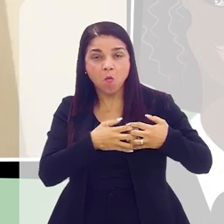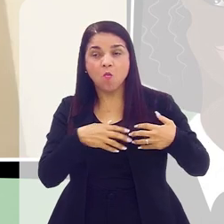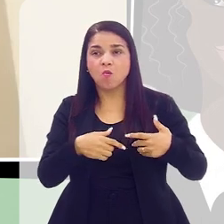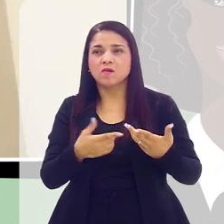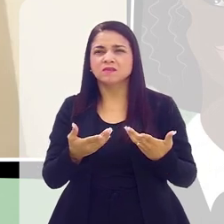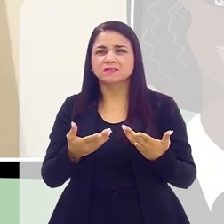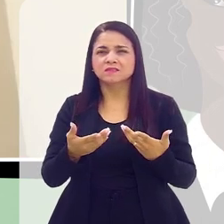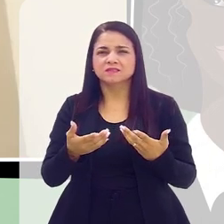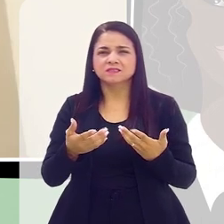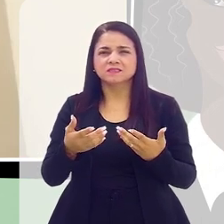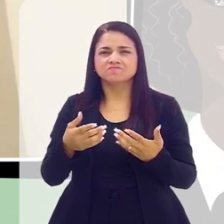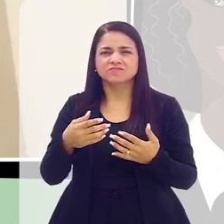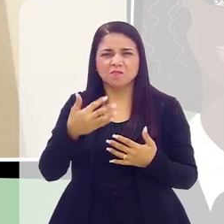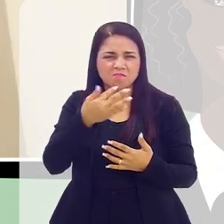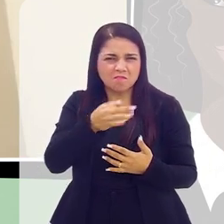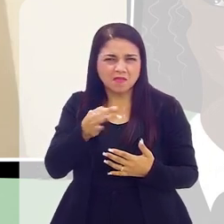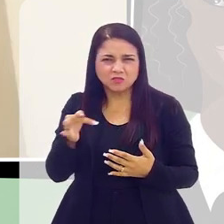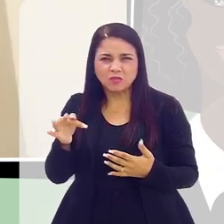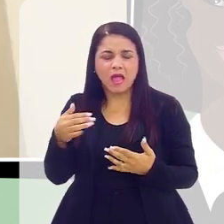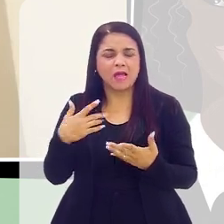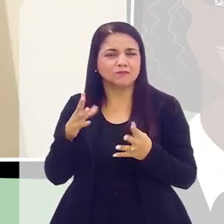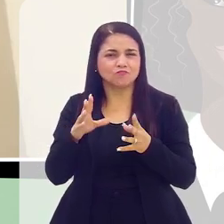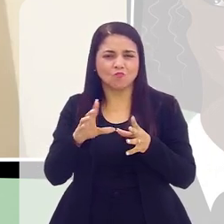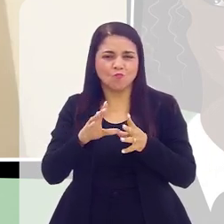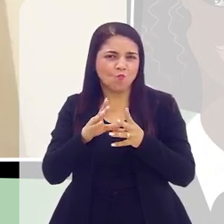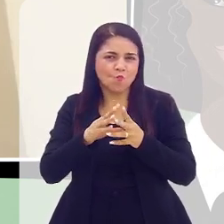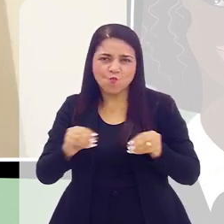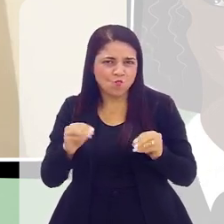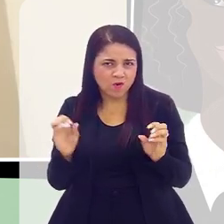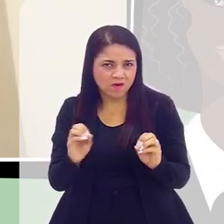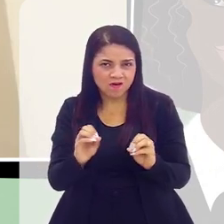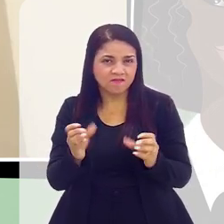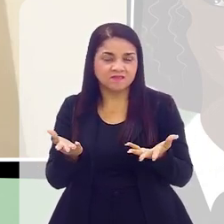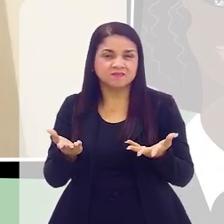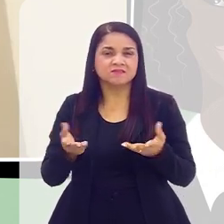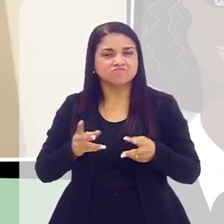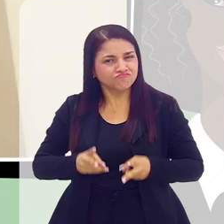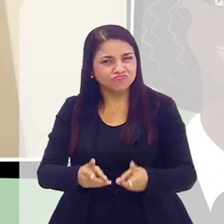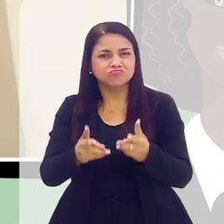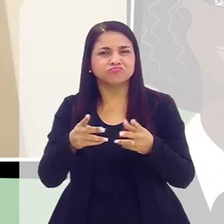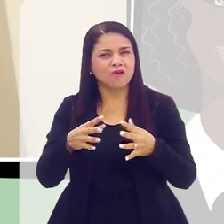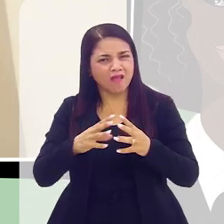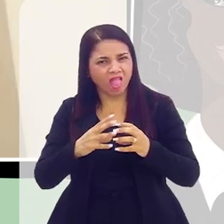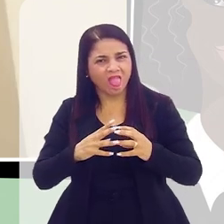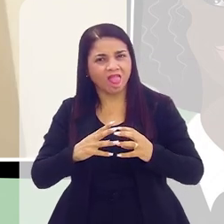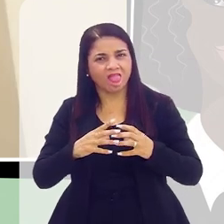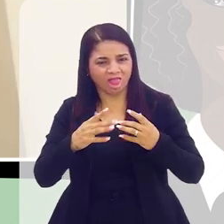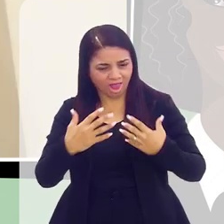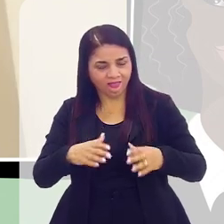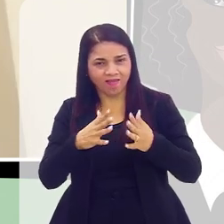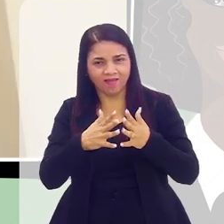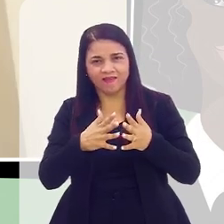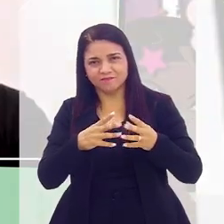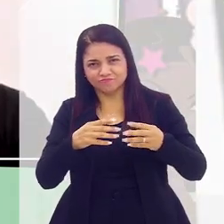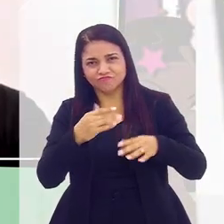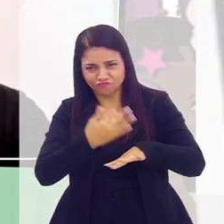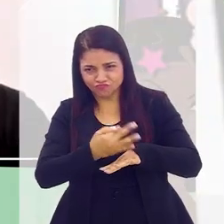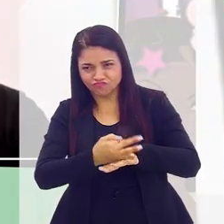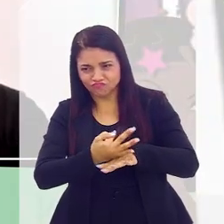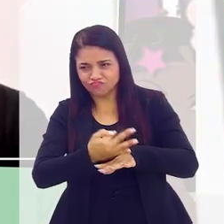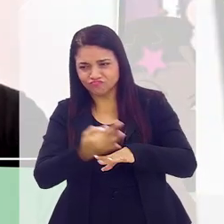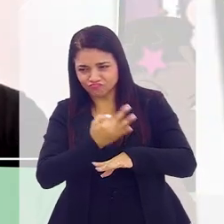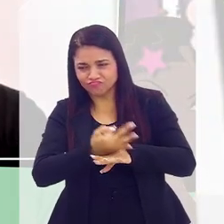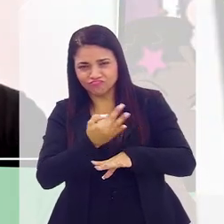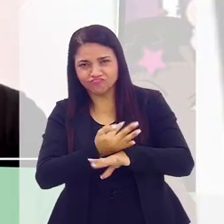com isso, muito assim, tá com uma ferida que não sara, tá com hipertenso. Aí eu falei com ele: "Ah,